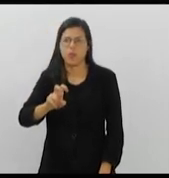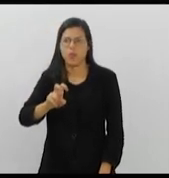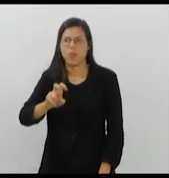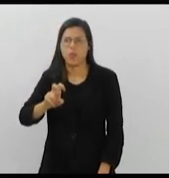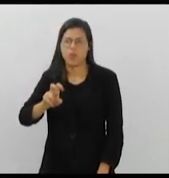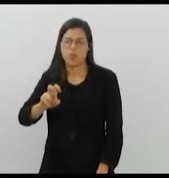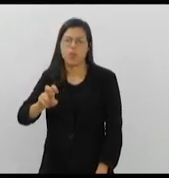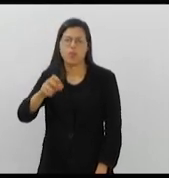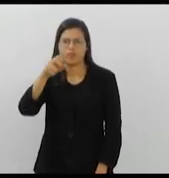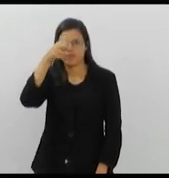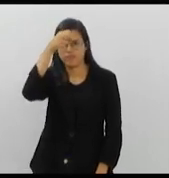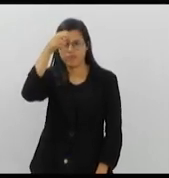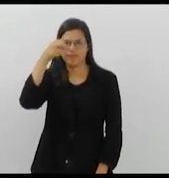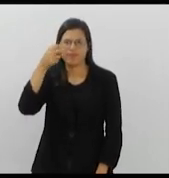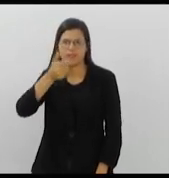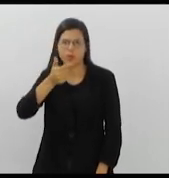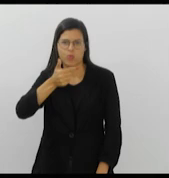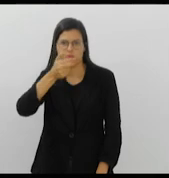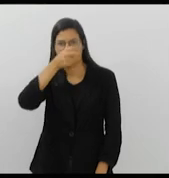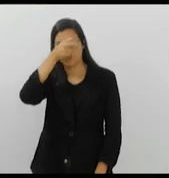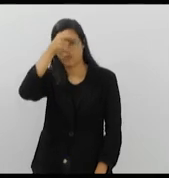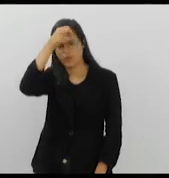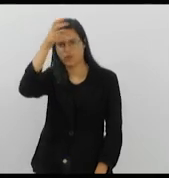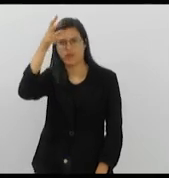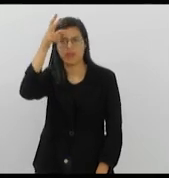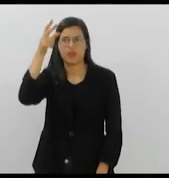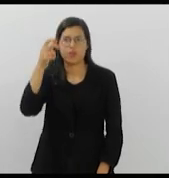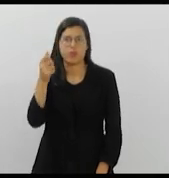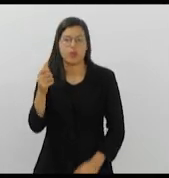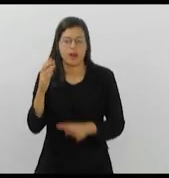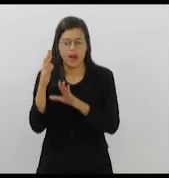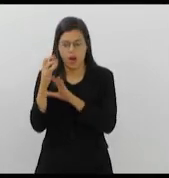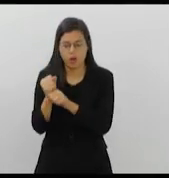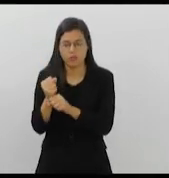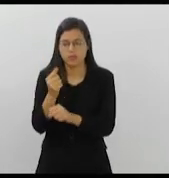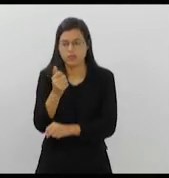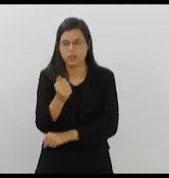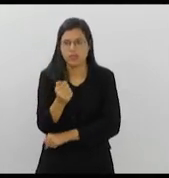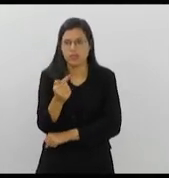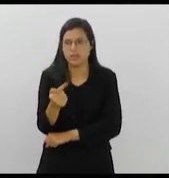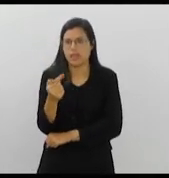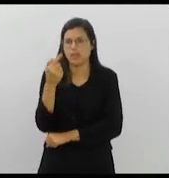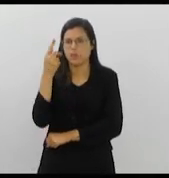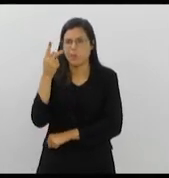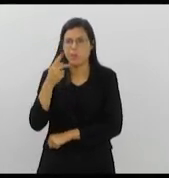vice, no total de 17 parlamentares. Isto é